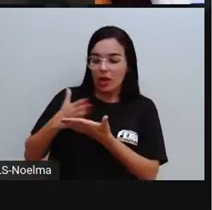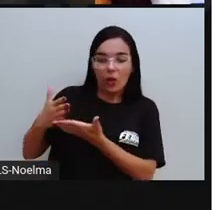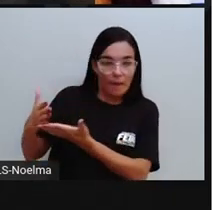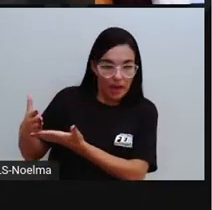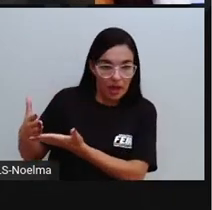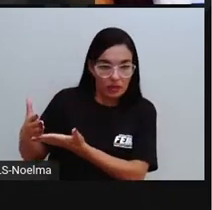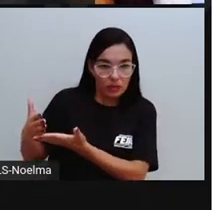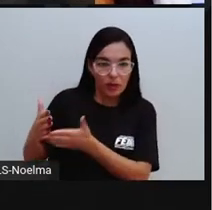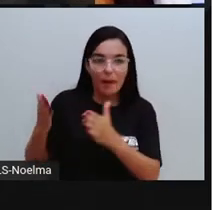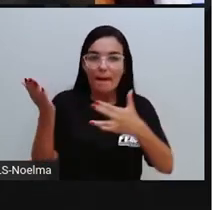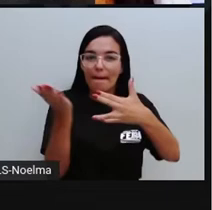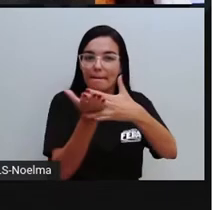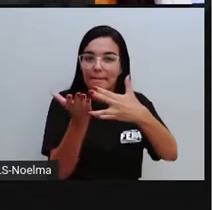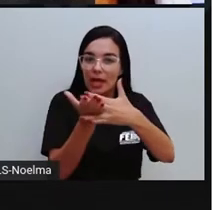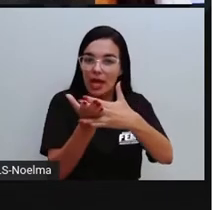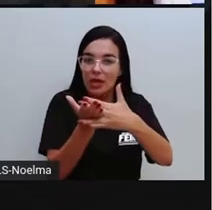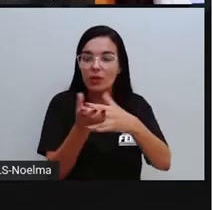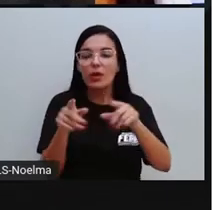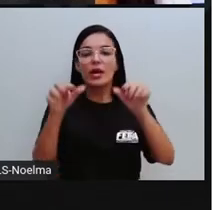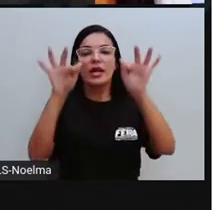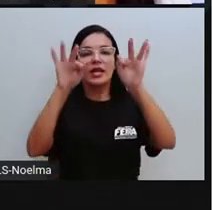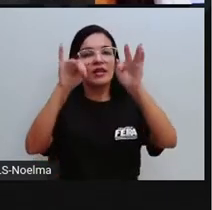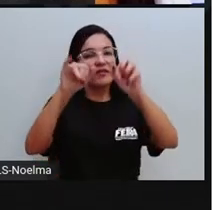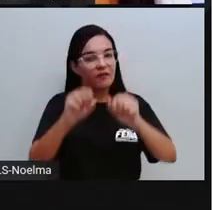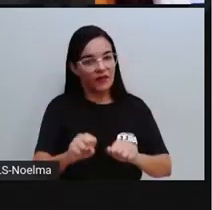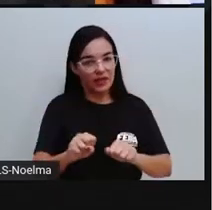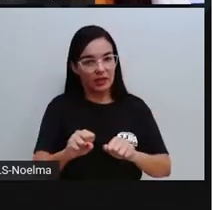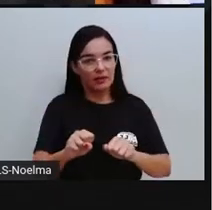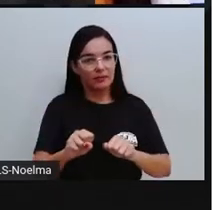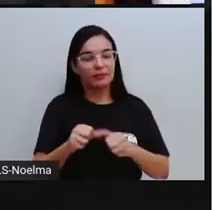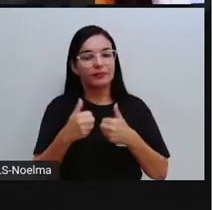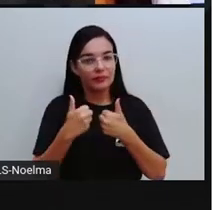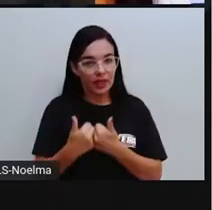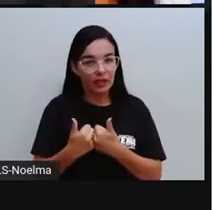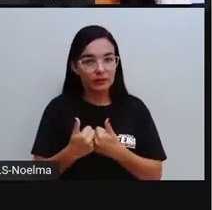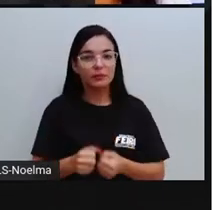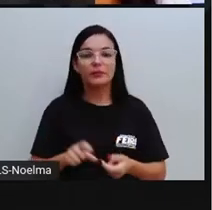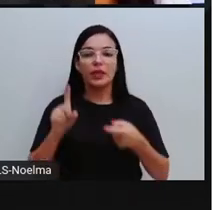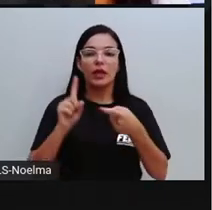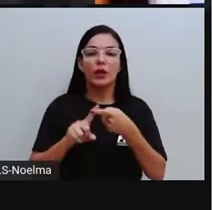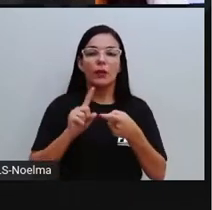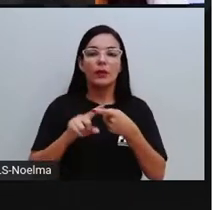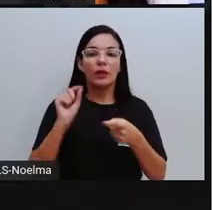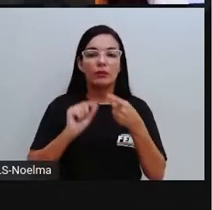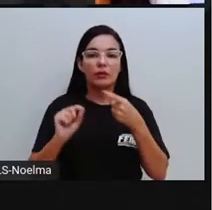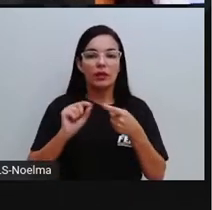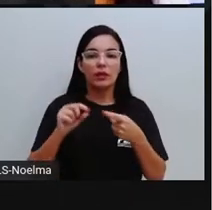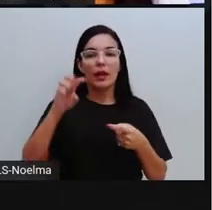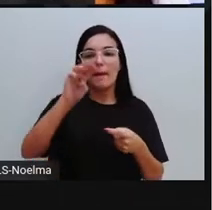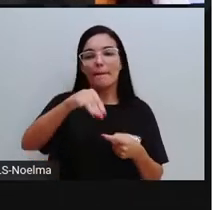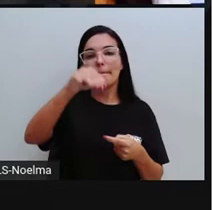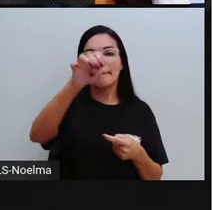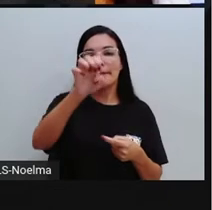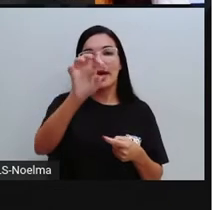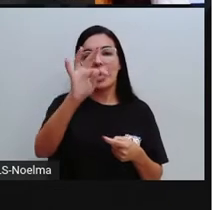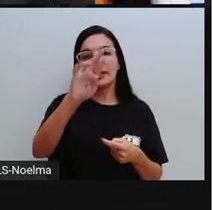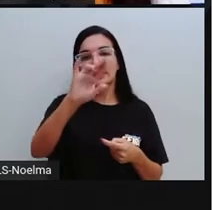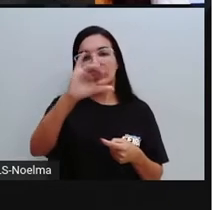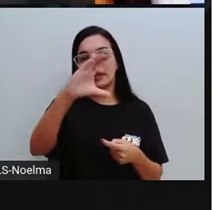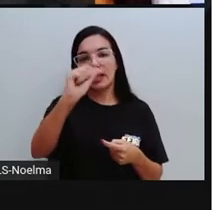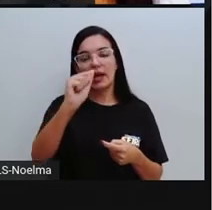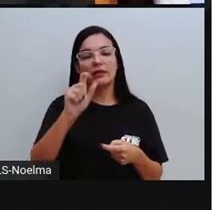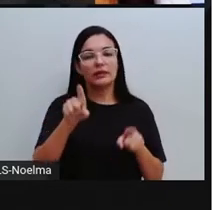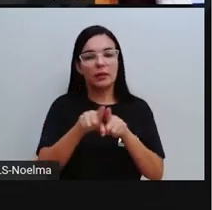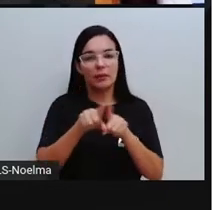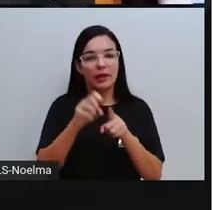certo? A literatura de cordel precisa ter um início, um meio e um fim. A métrica é muito importante, eu vou falar sobre ela daqui a pouquinho com